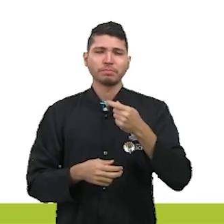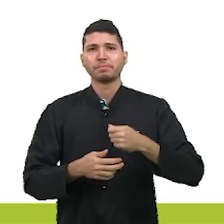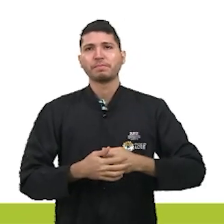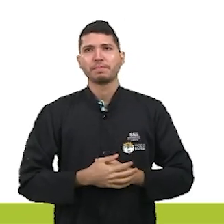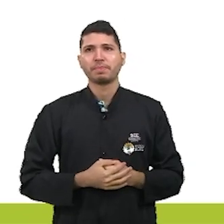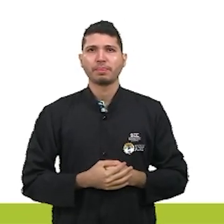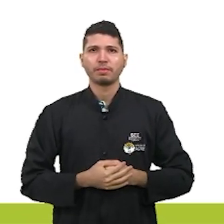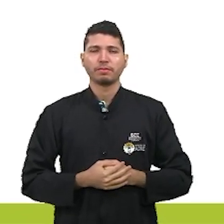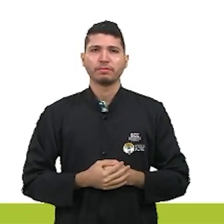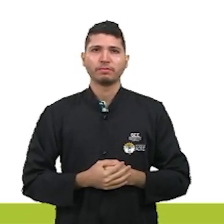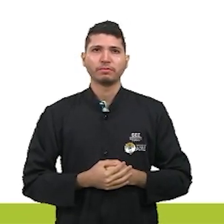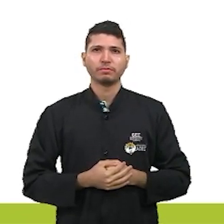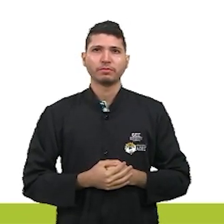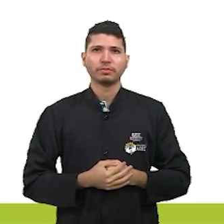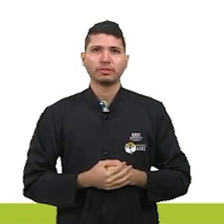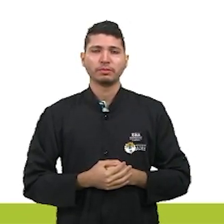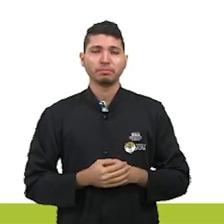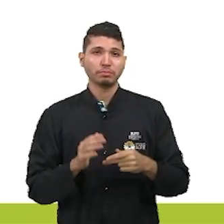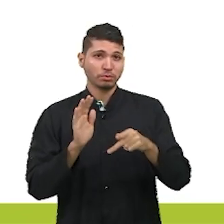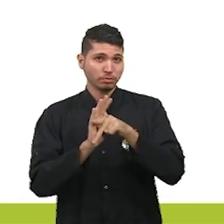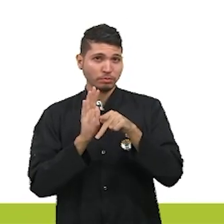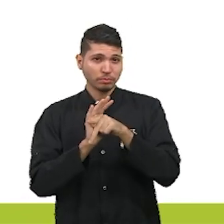explicadas pelo princípio multiplicativo.